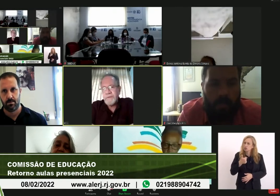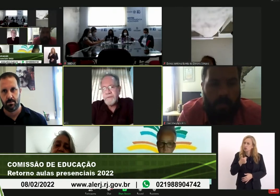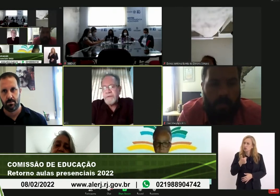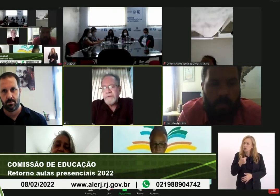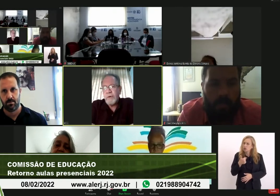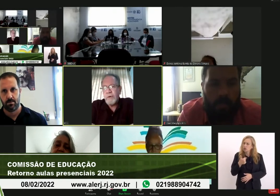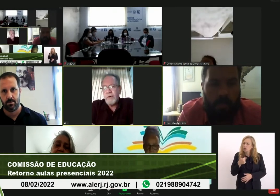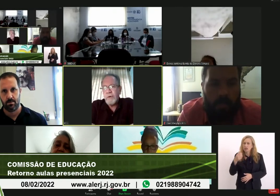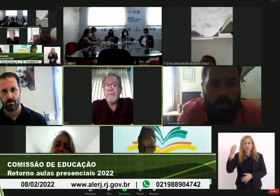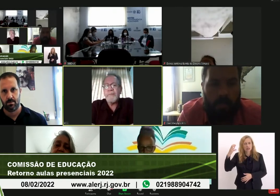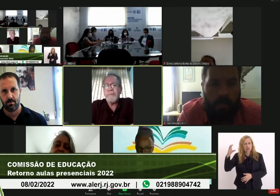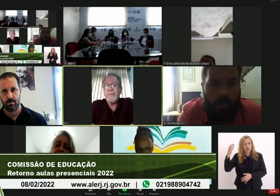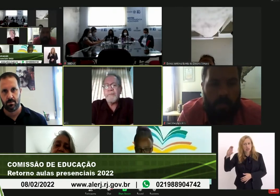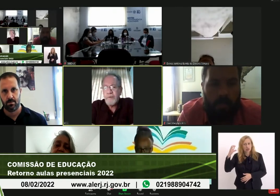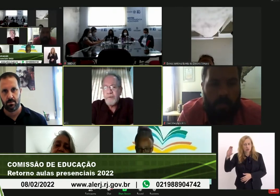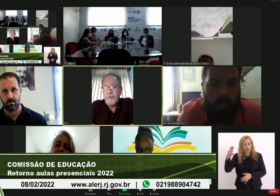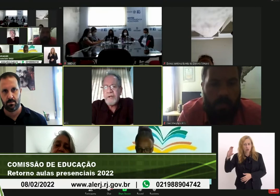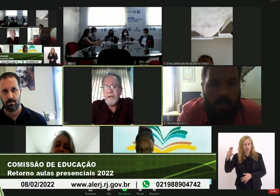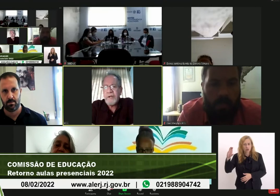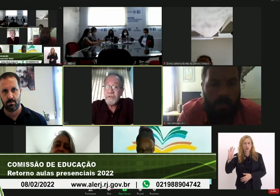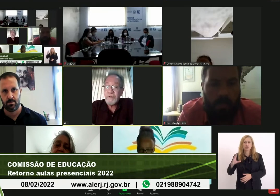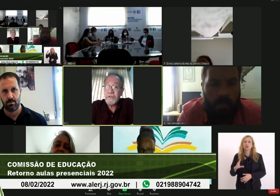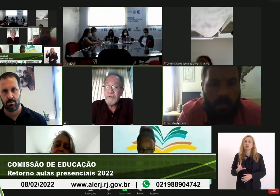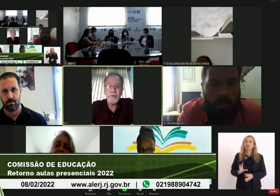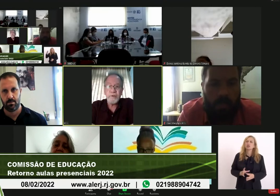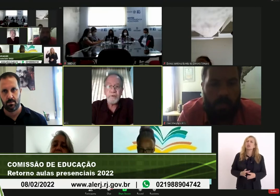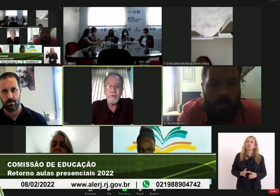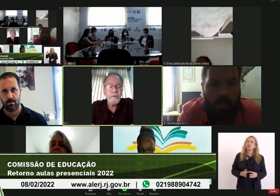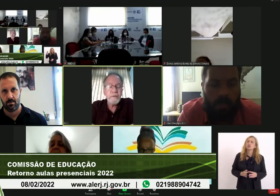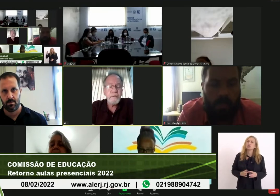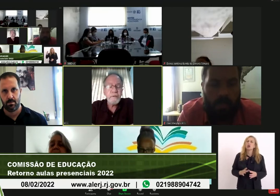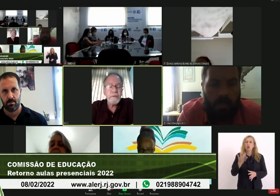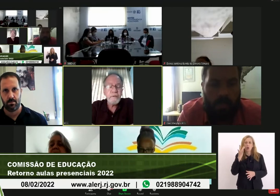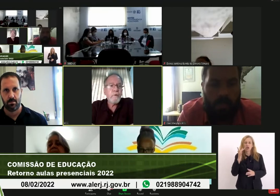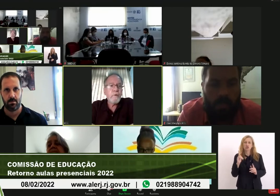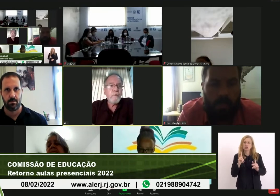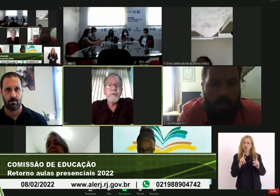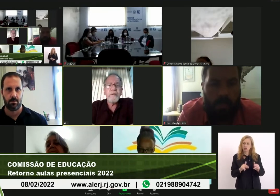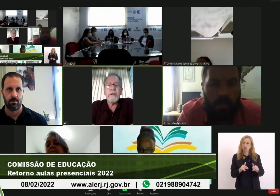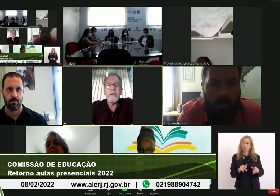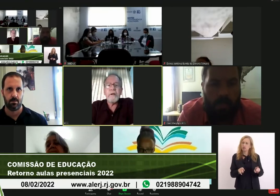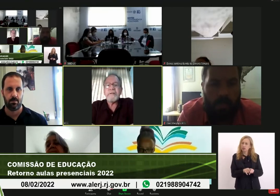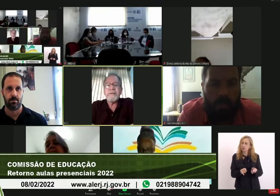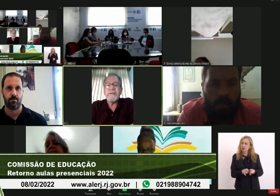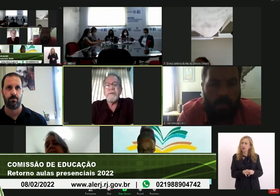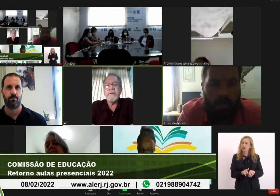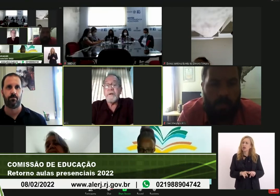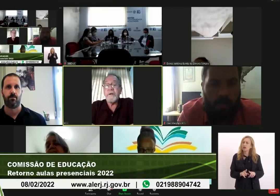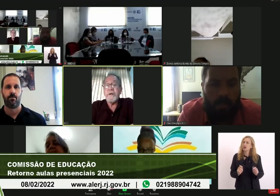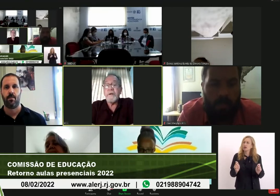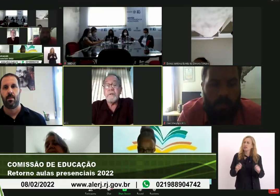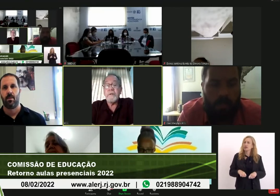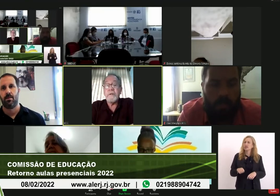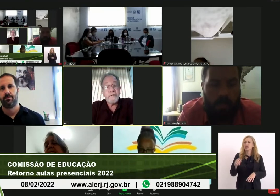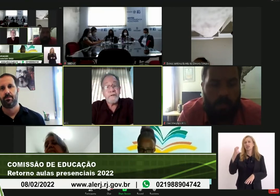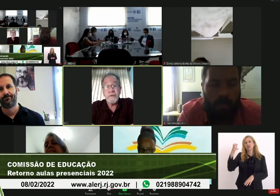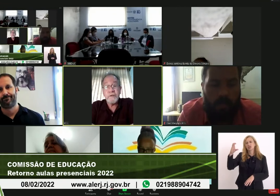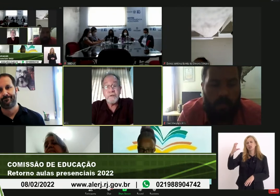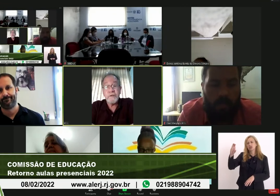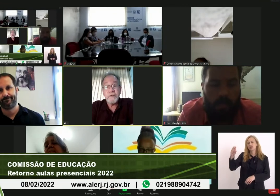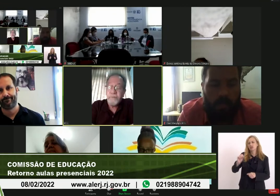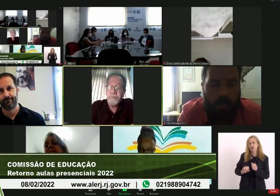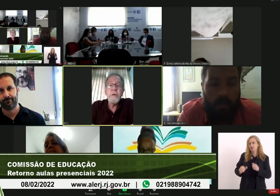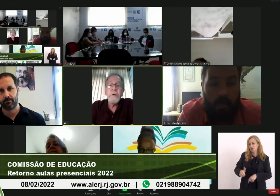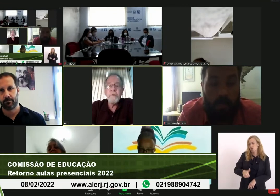cidade de Niterói, não posso falar pelo conjunto do Estado, imagino que seja a mesma coisa, considerando a capacidade que Niterói teria de fazer as coisas melhor do